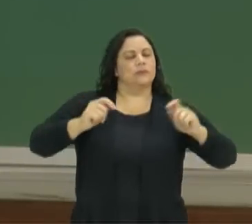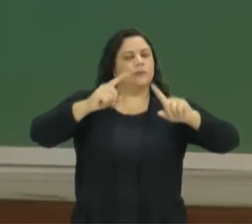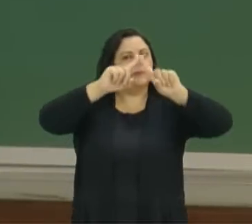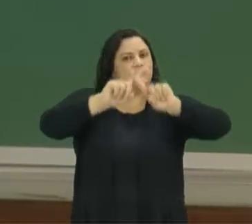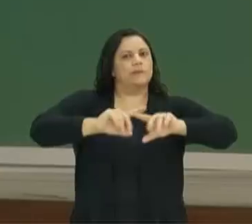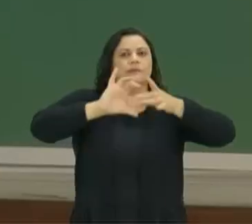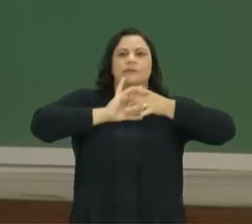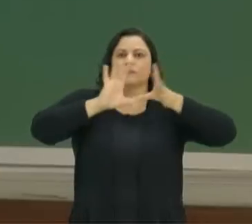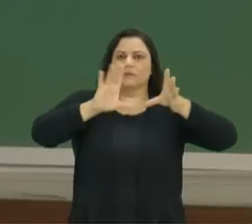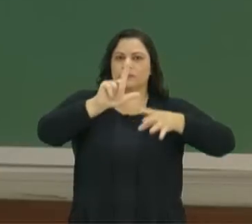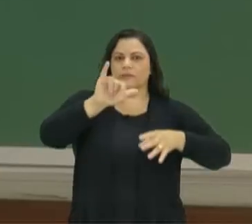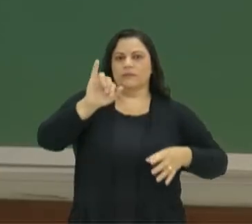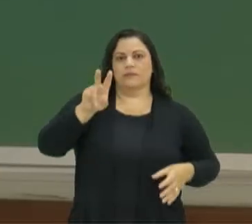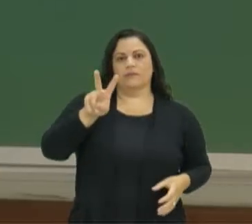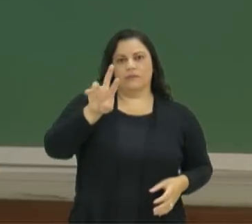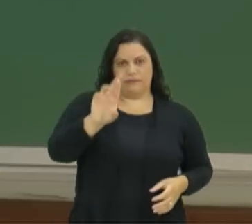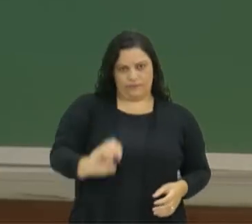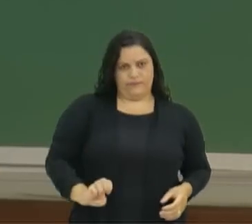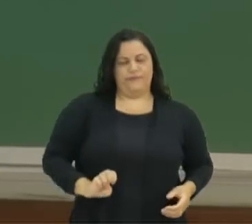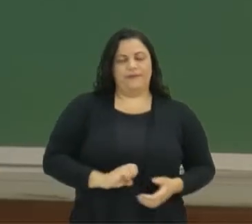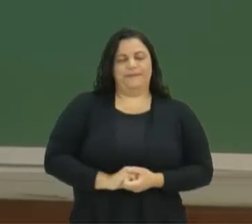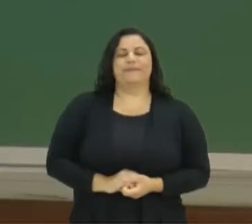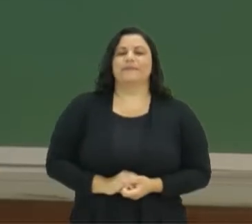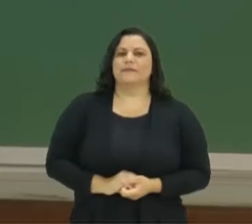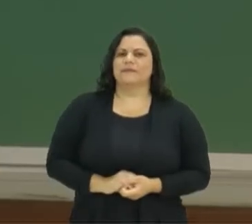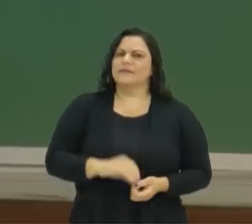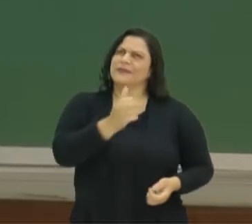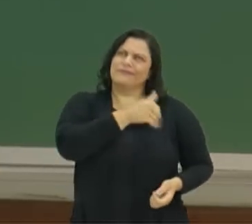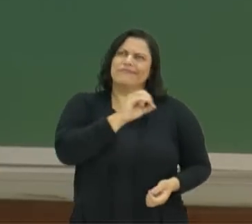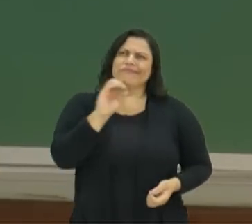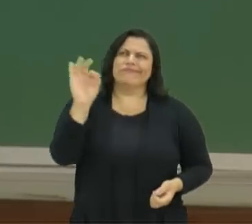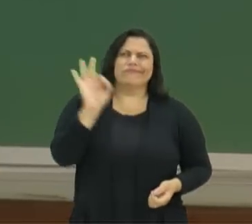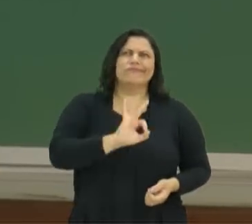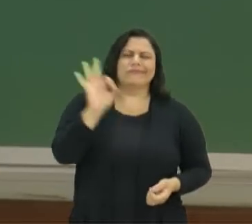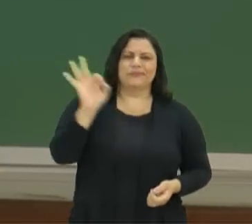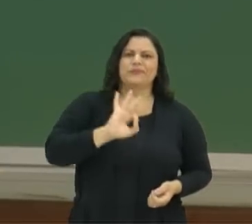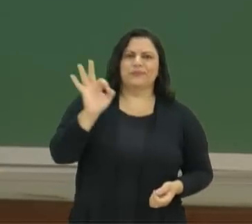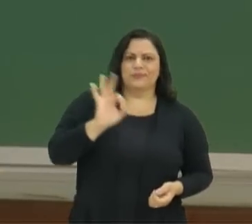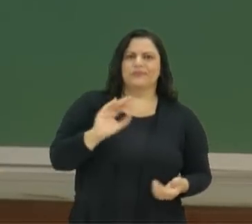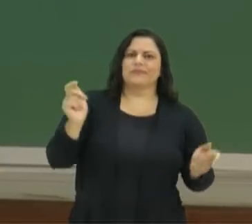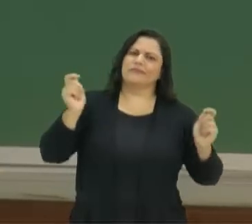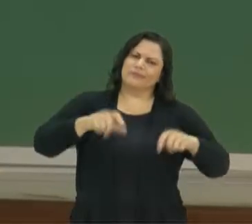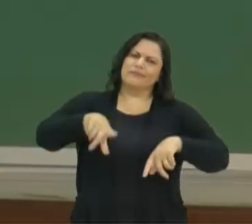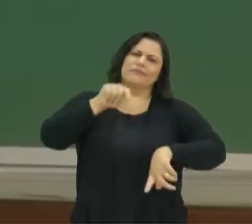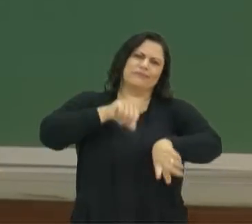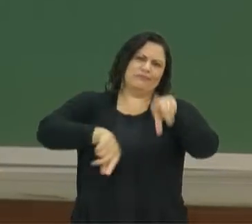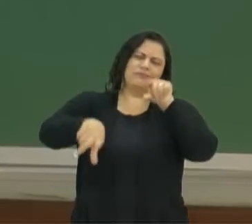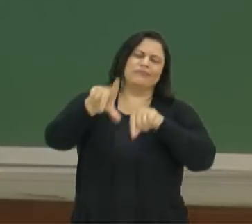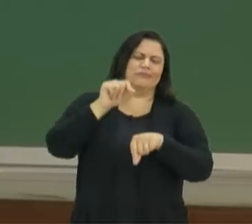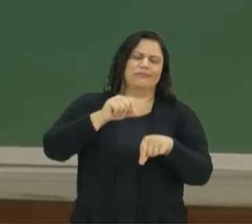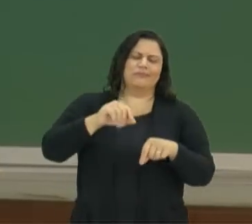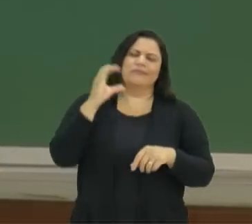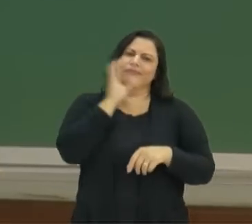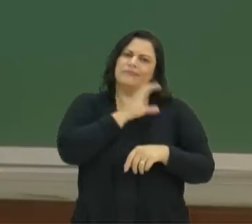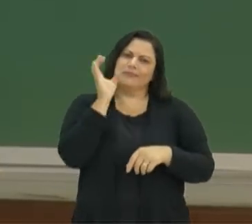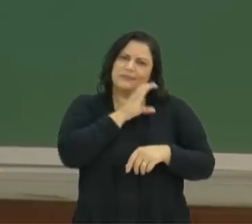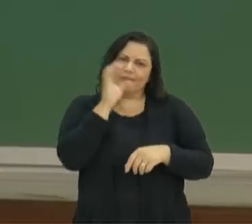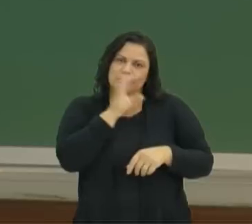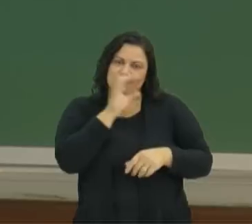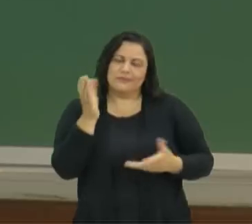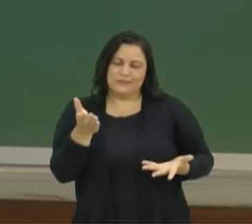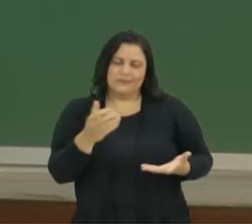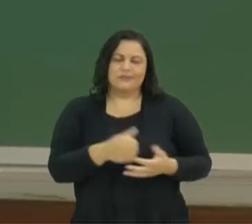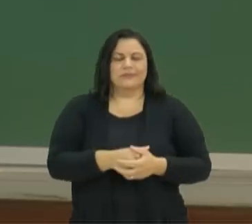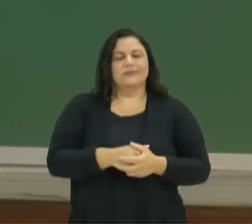estilo livre. 100% dos atletas optam pelo crawl, porque é o estilo mais rápido e